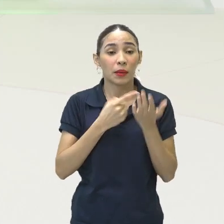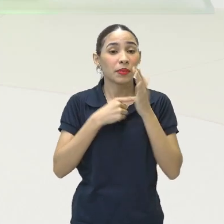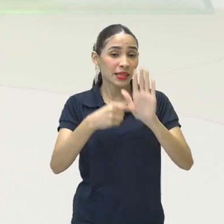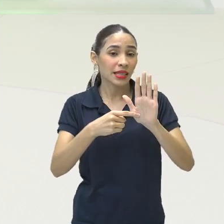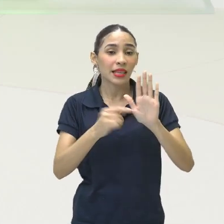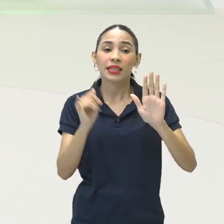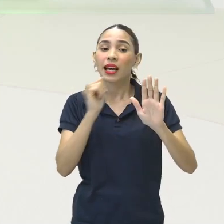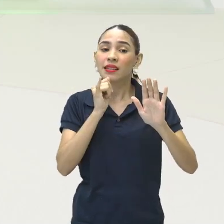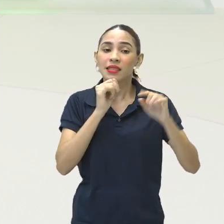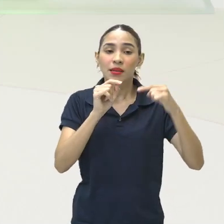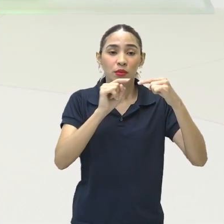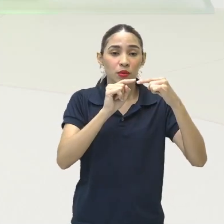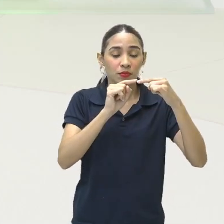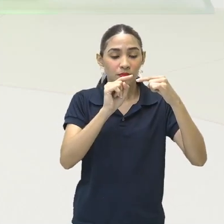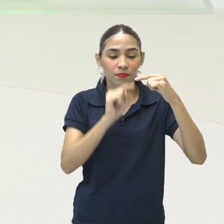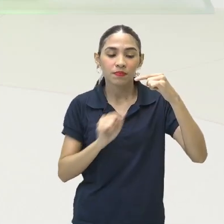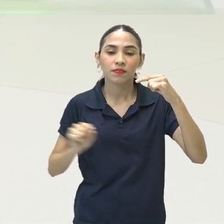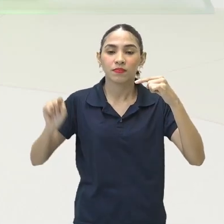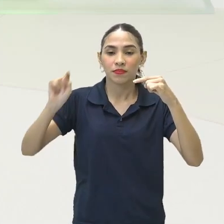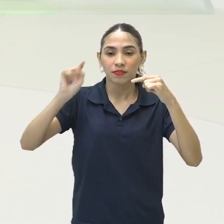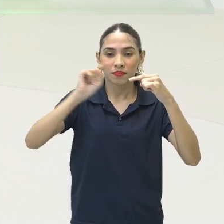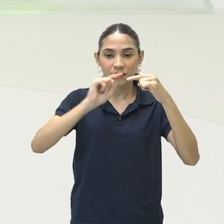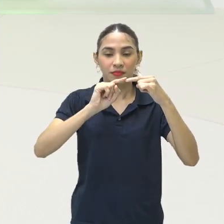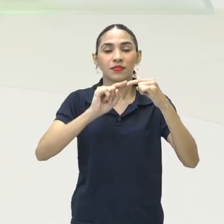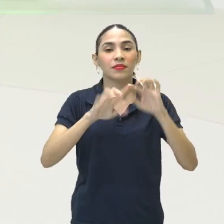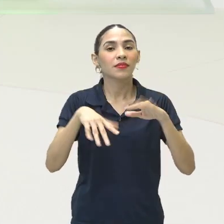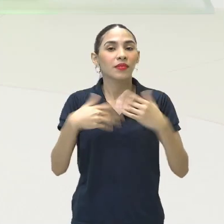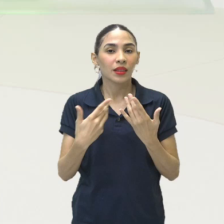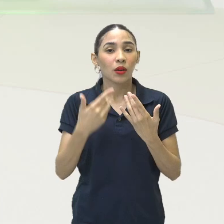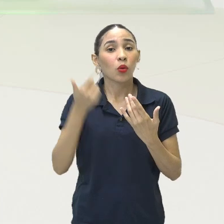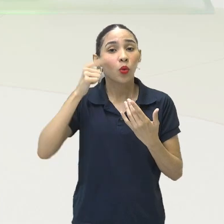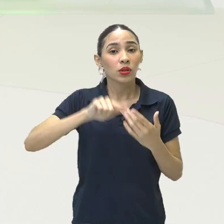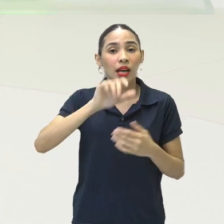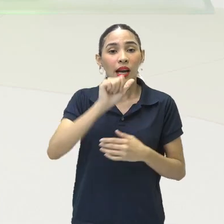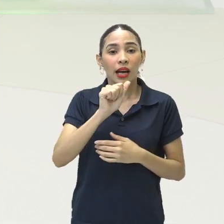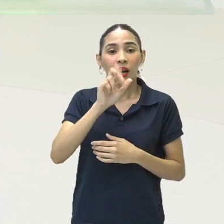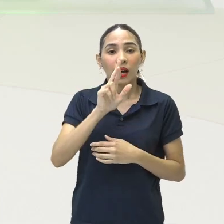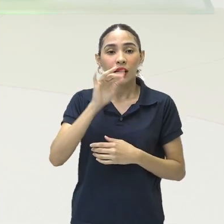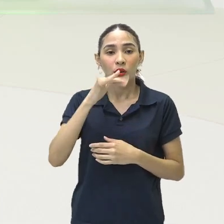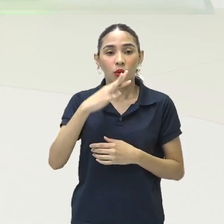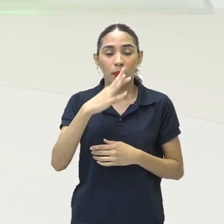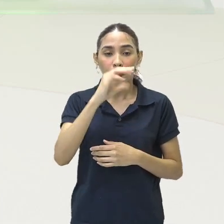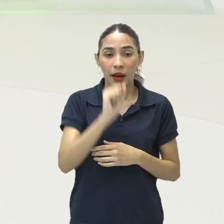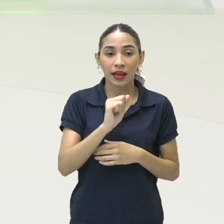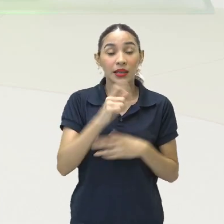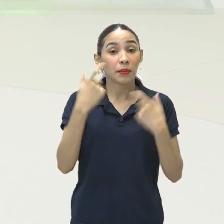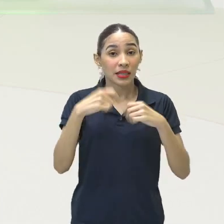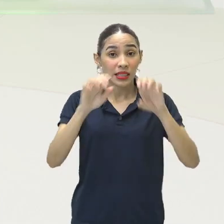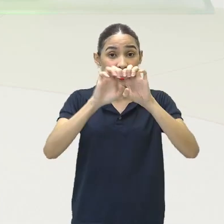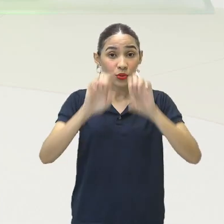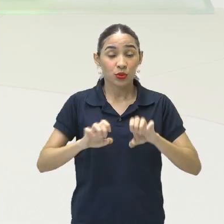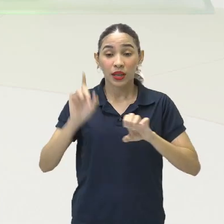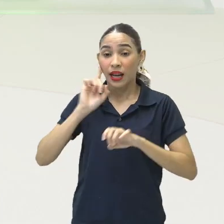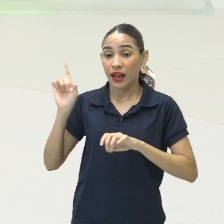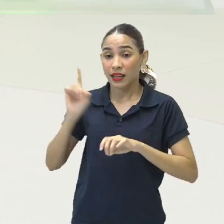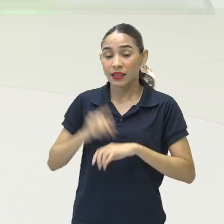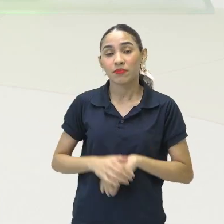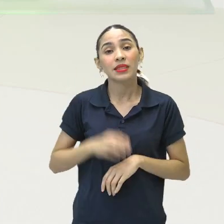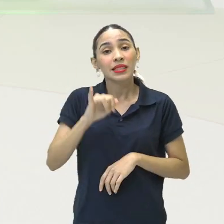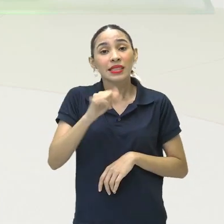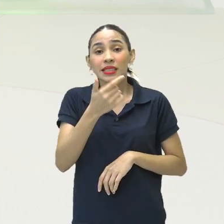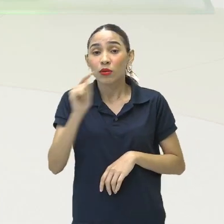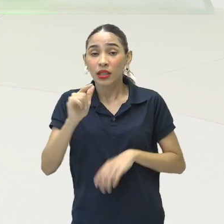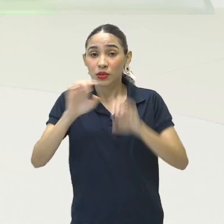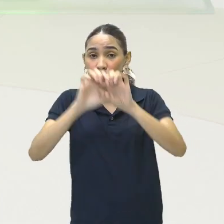representa com esse círculo no meio. Então, uma cadeia, para ser aromática, tem que ter essa estrutura. E se não tiver